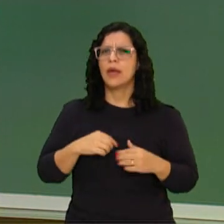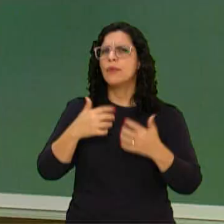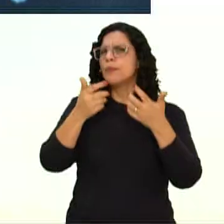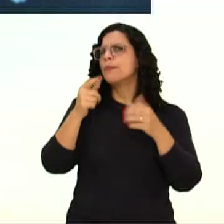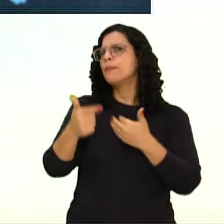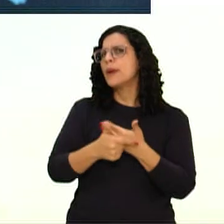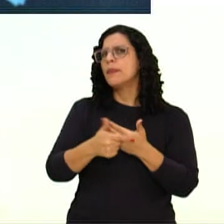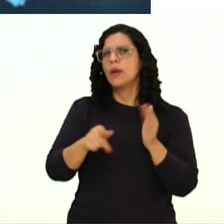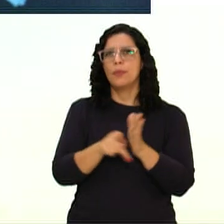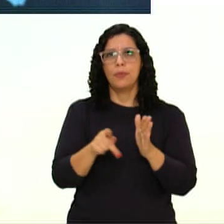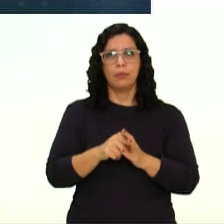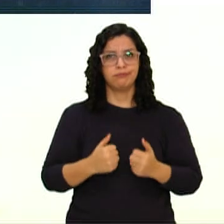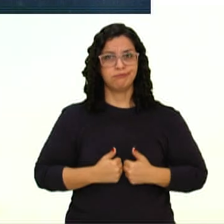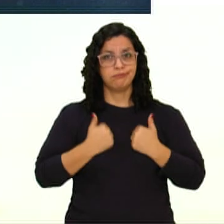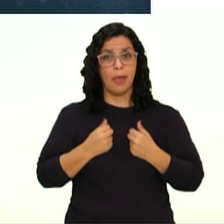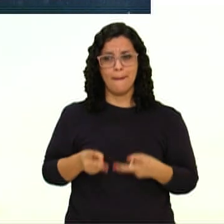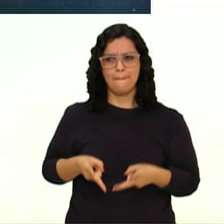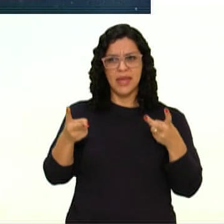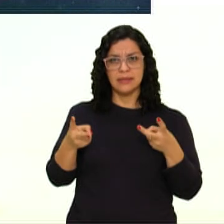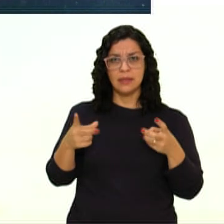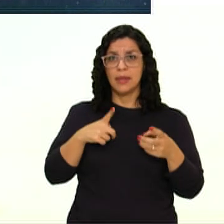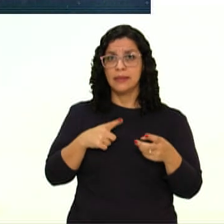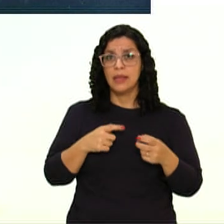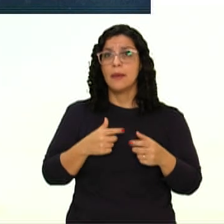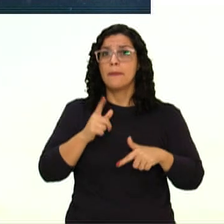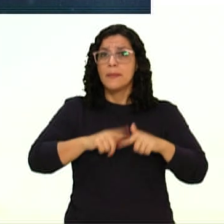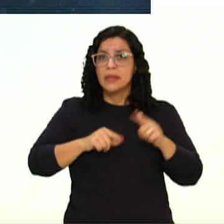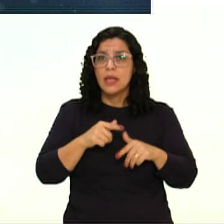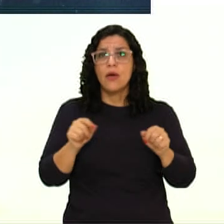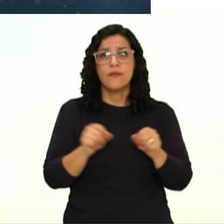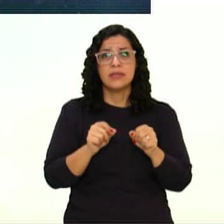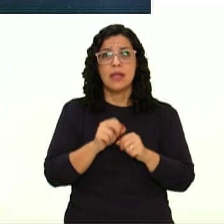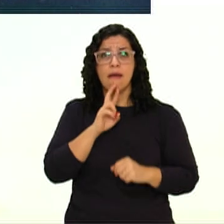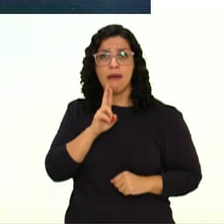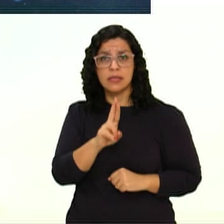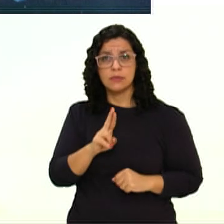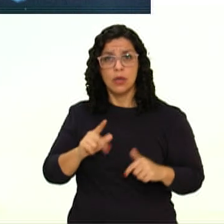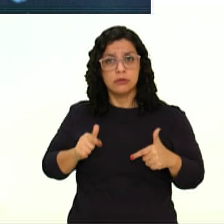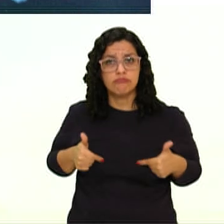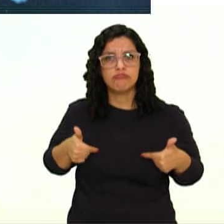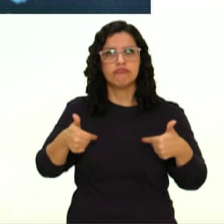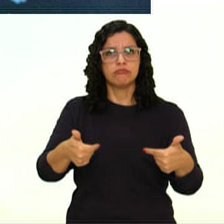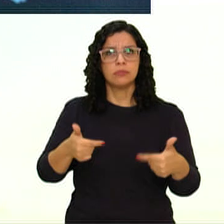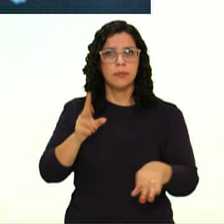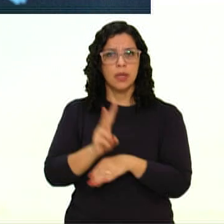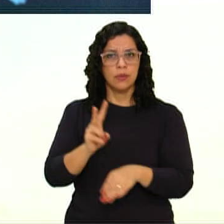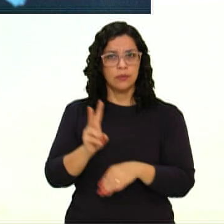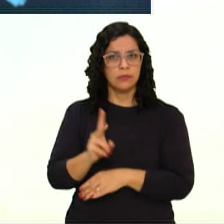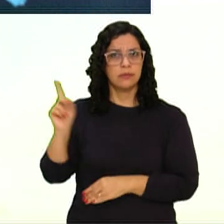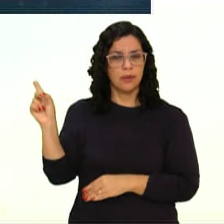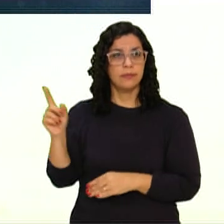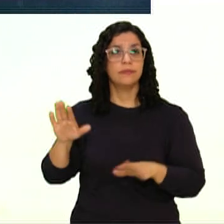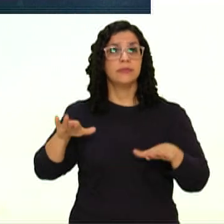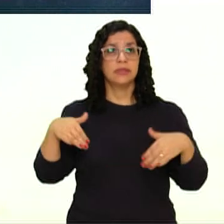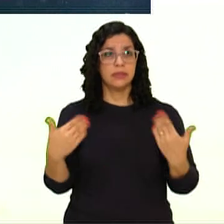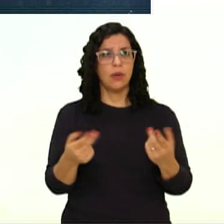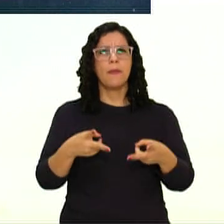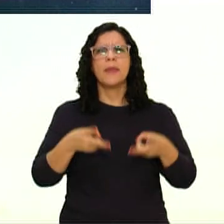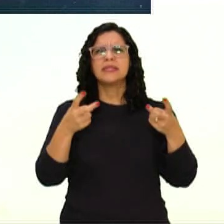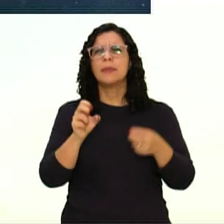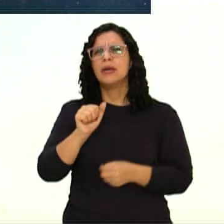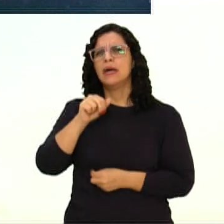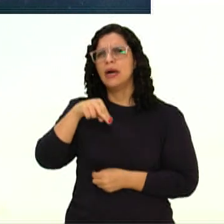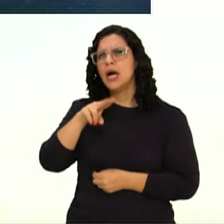função dela? Reconhecer antígenos e desencadear respostas efetoras sobre os mesmos, tá? Ou seja, reconhecer o que